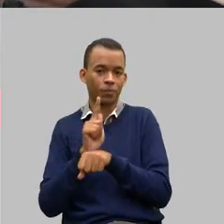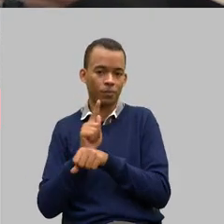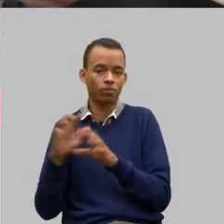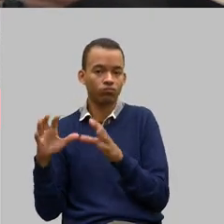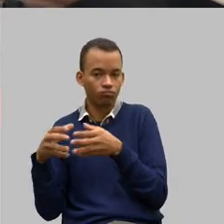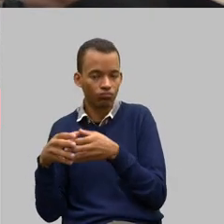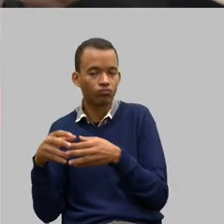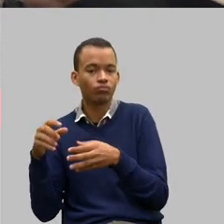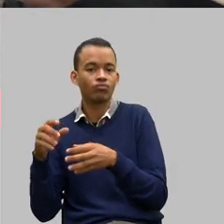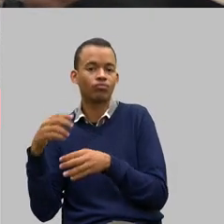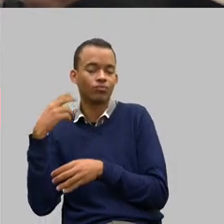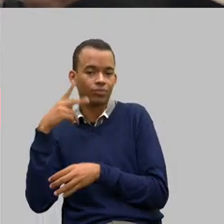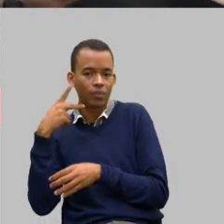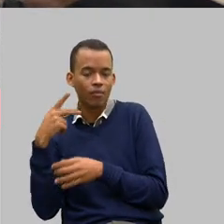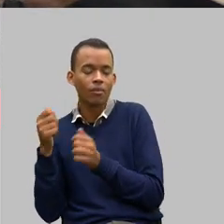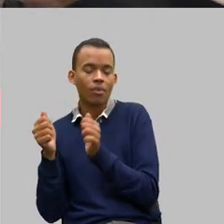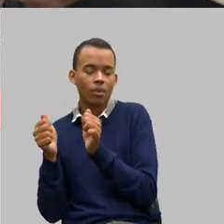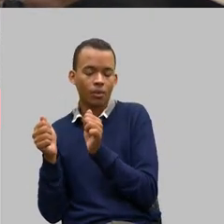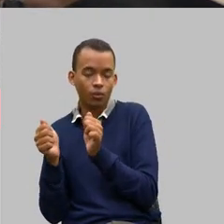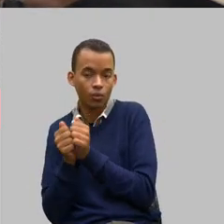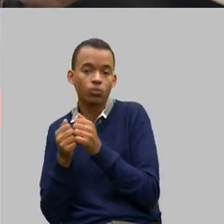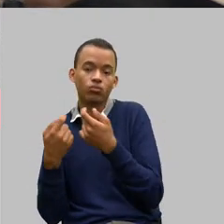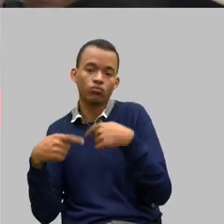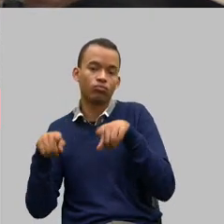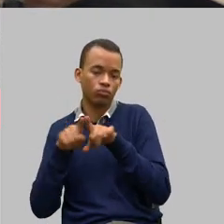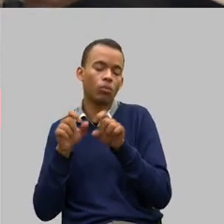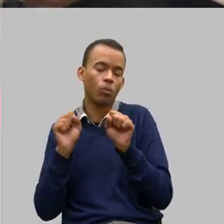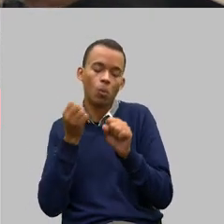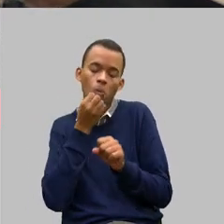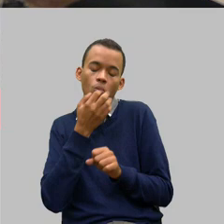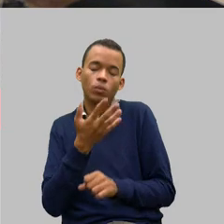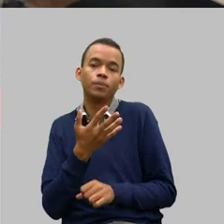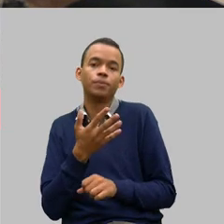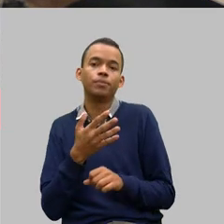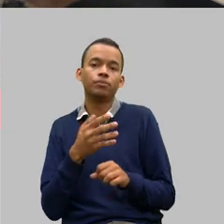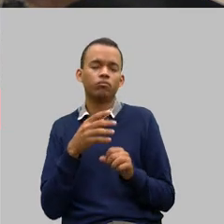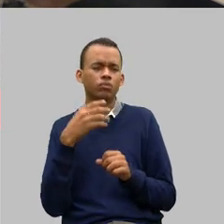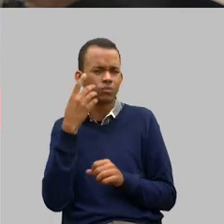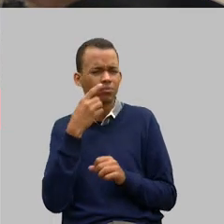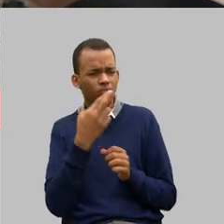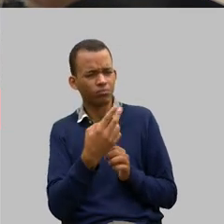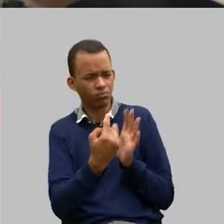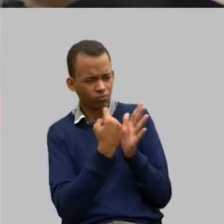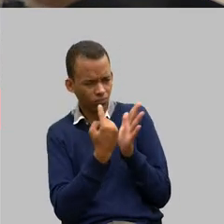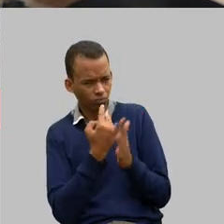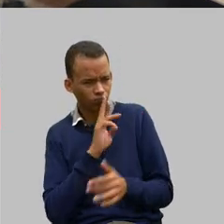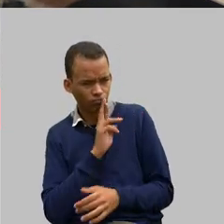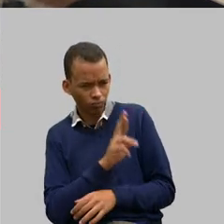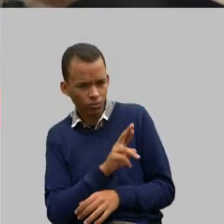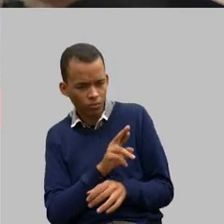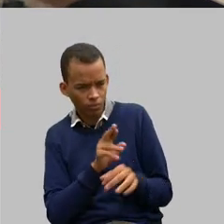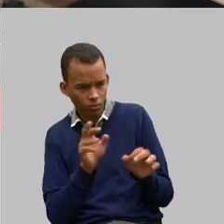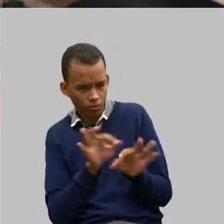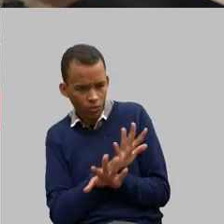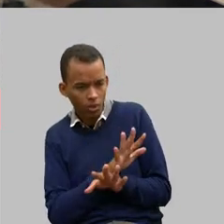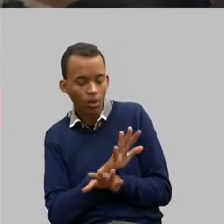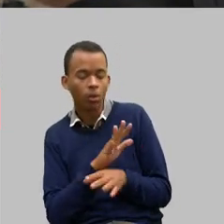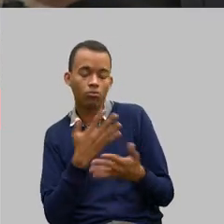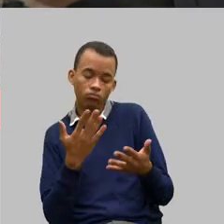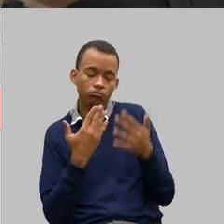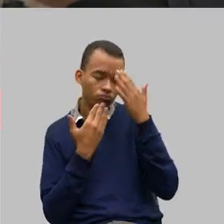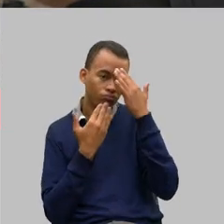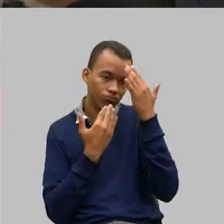agenda com os deputados acho que seria muito muito bem-vindo Deputado acho que foi isso né Não sei se ficou algum ponto para trás mas eu agradeço